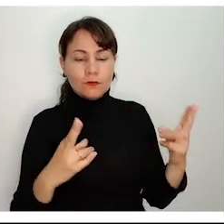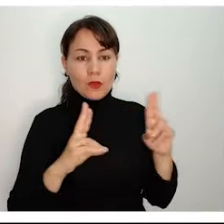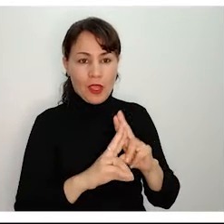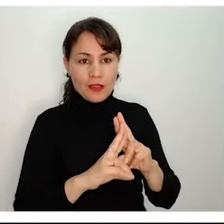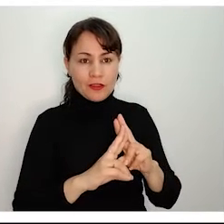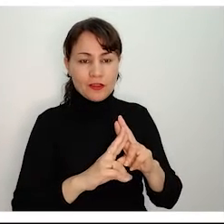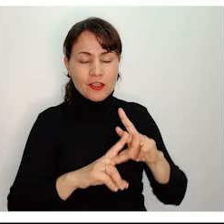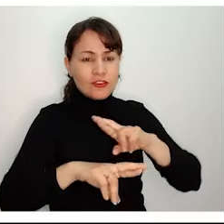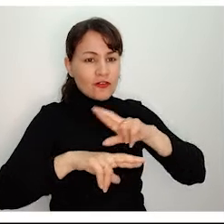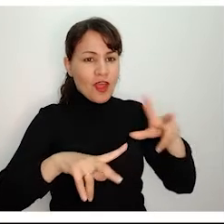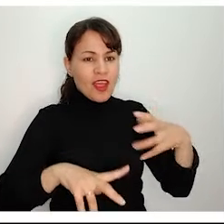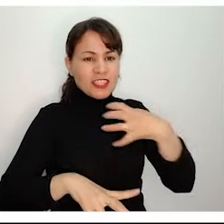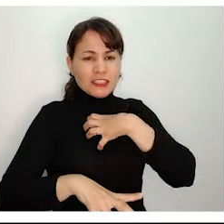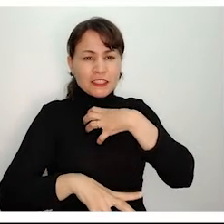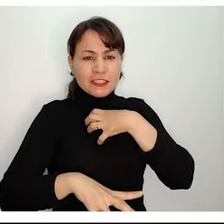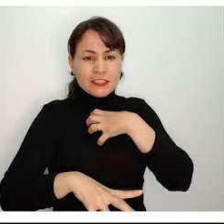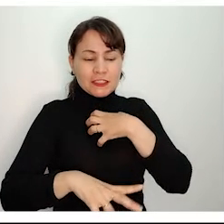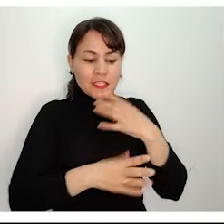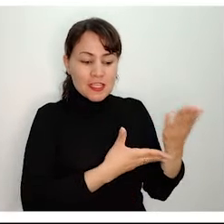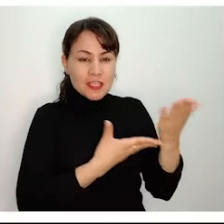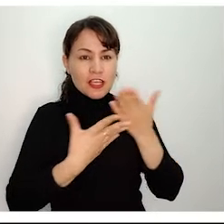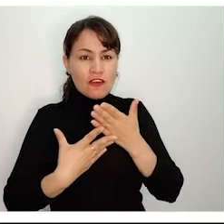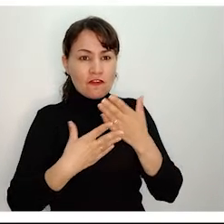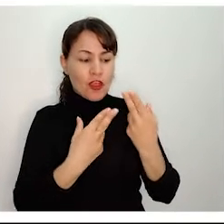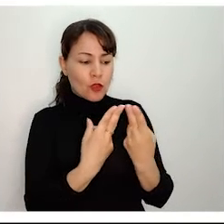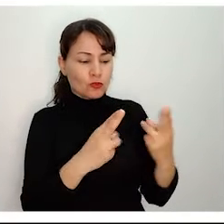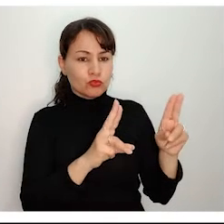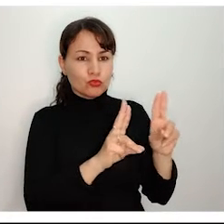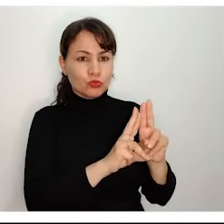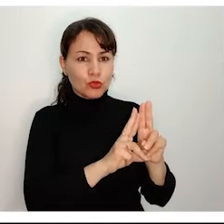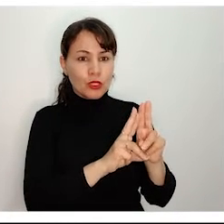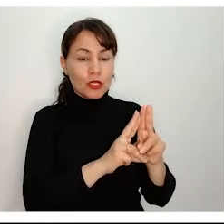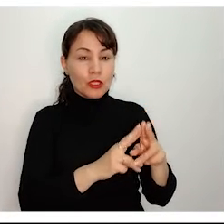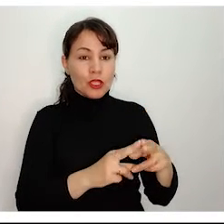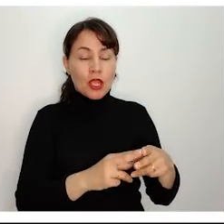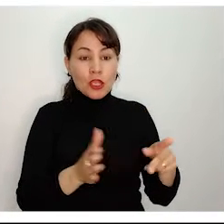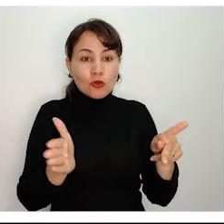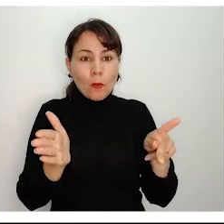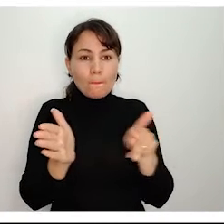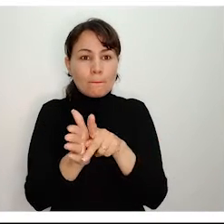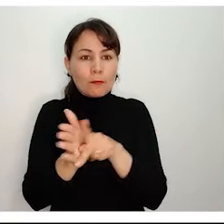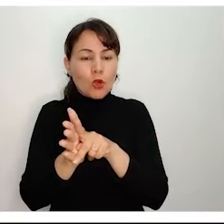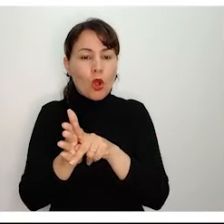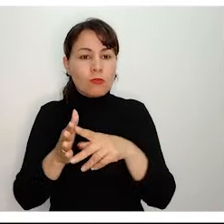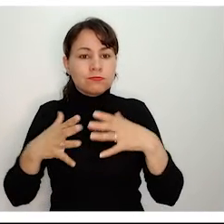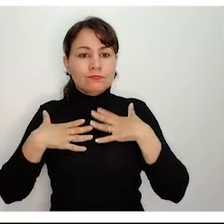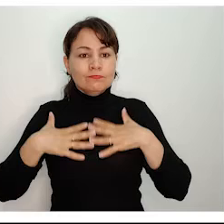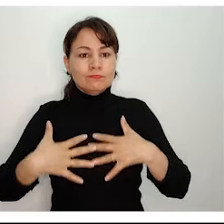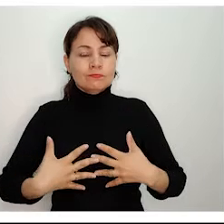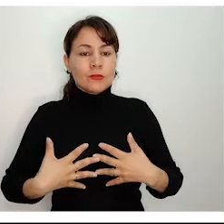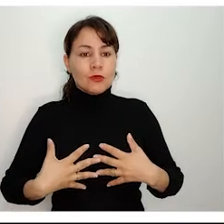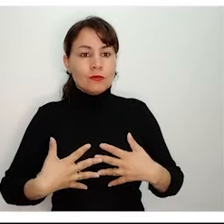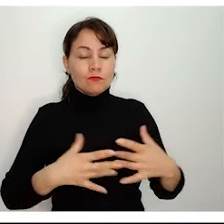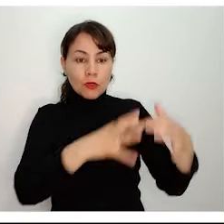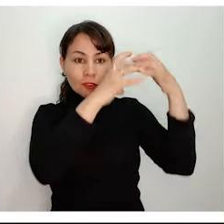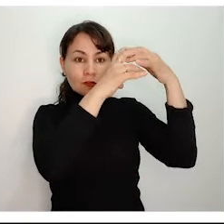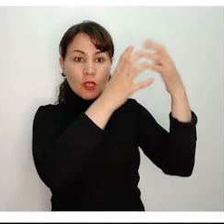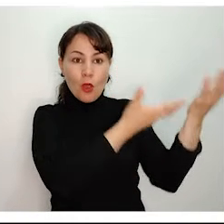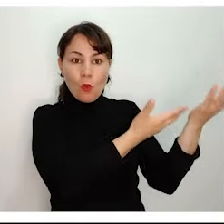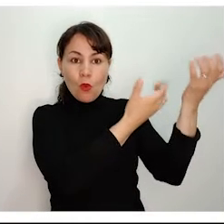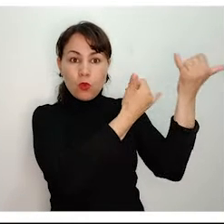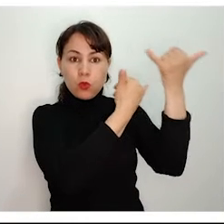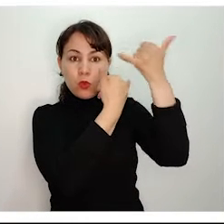do ambiente, diversas sensações que vêm do ambiente externo e do próprio corpo da criança. Então, o